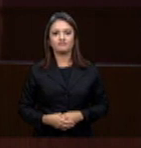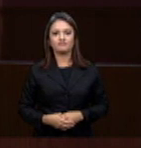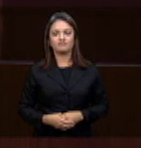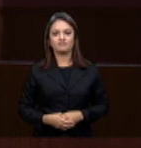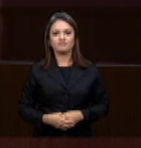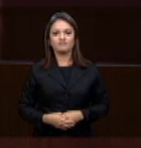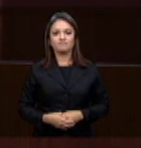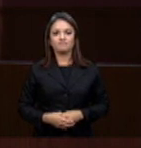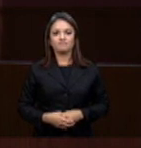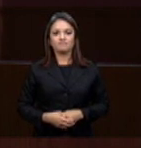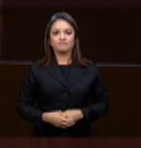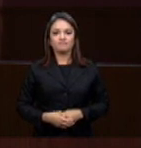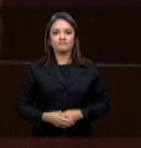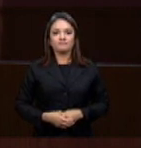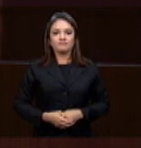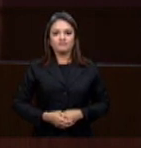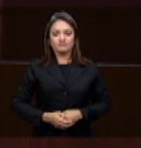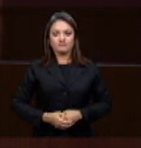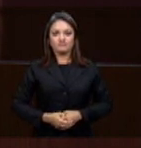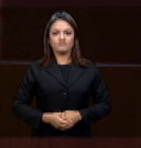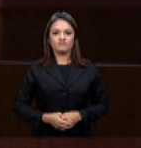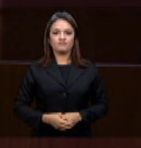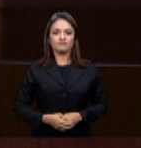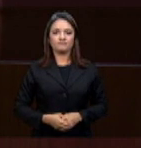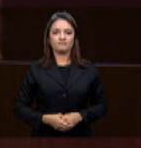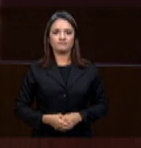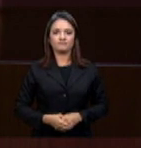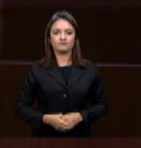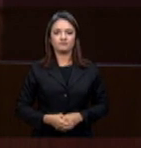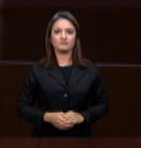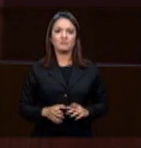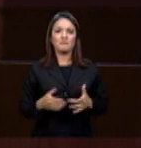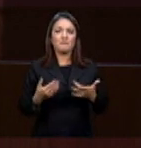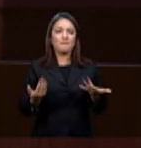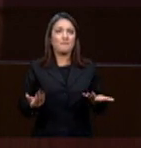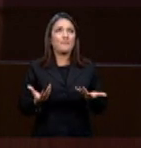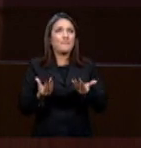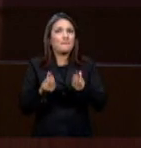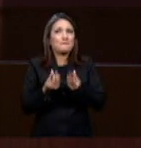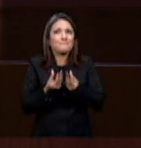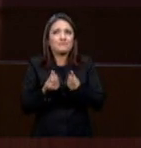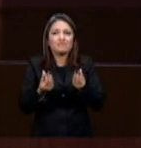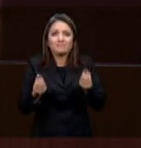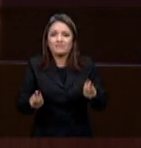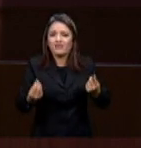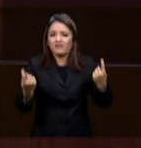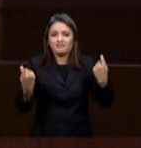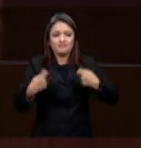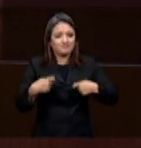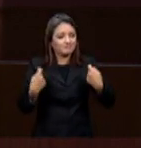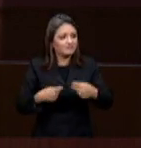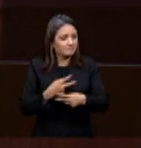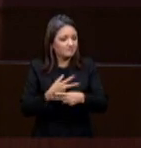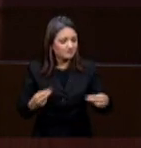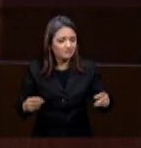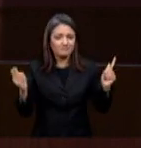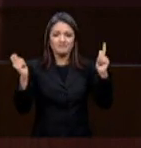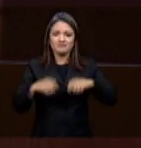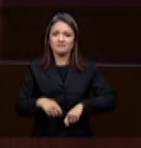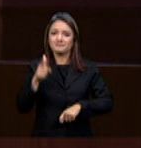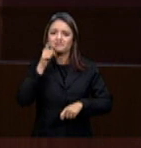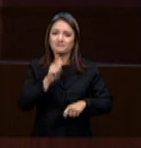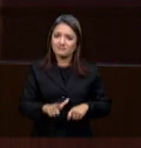Oi e aí se nós temos tantas carências e tanta capacidade de resiliência